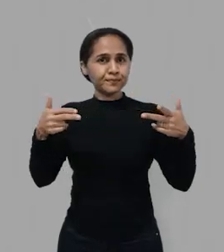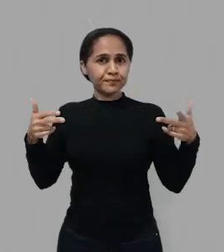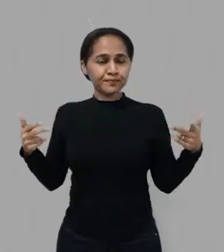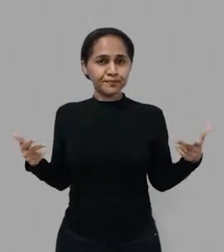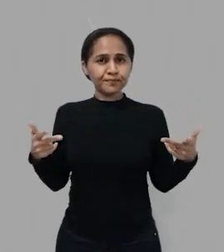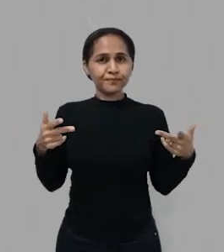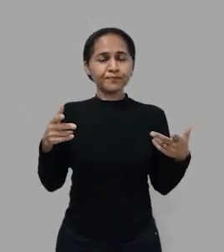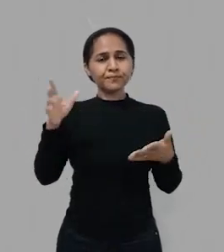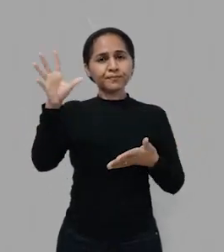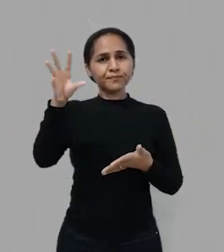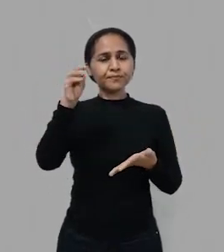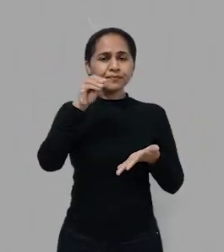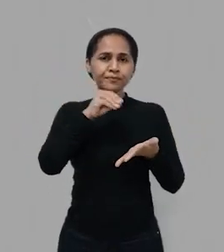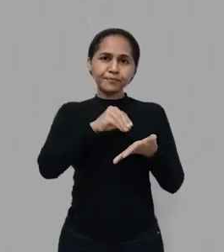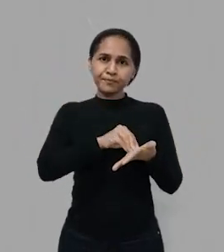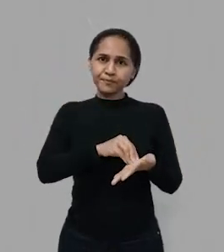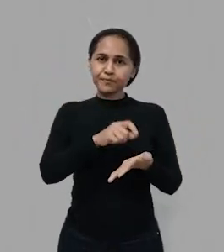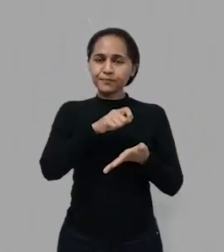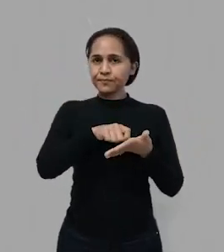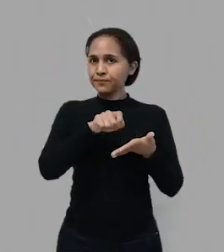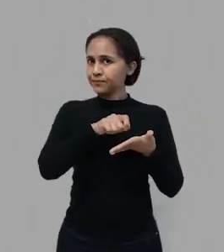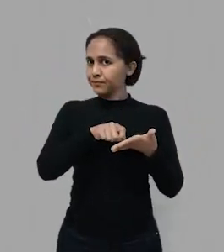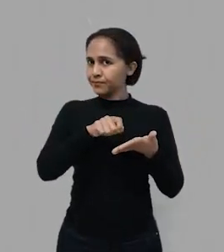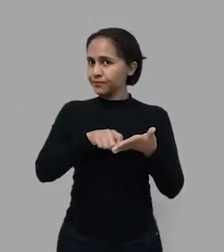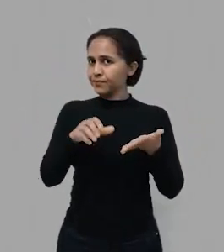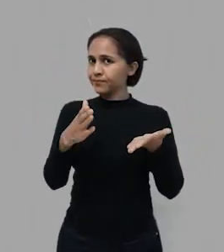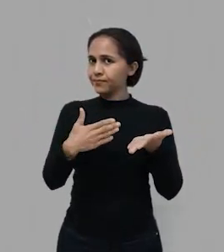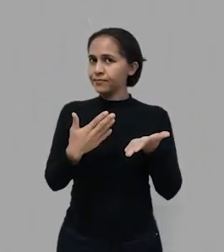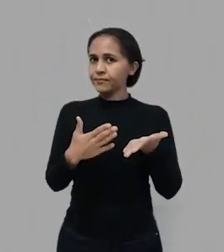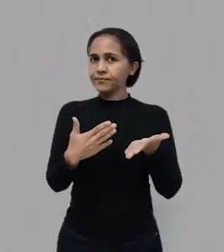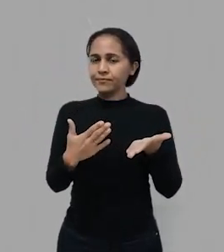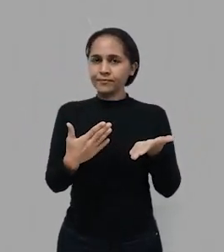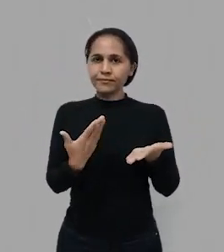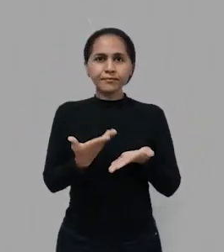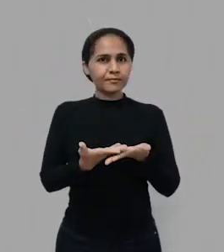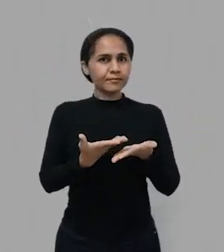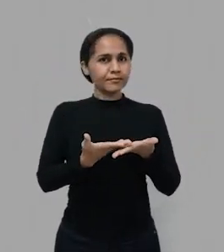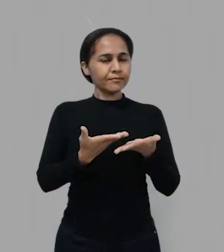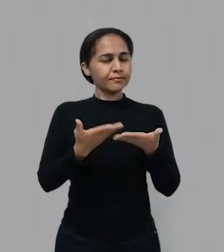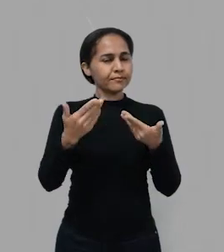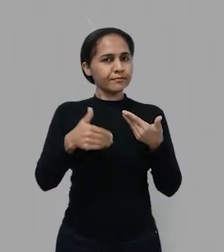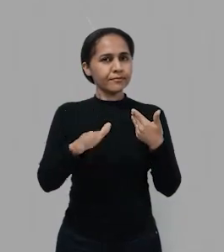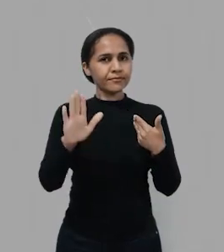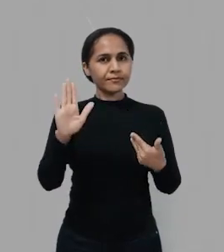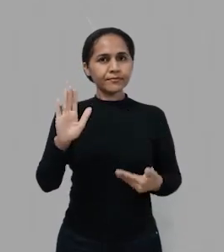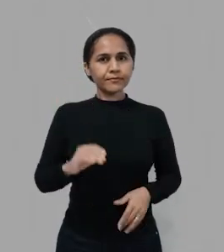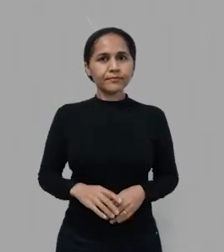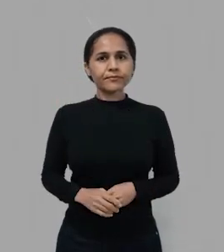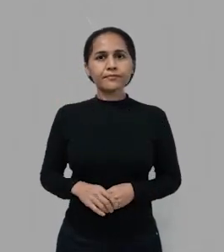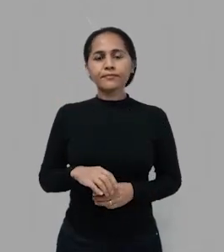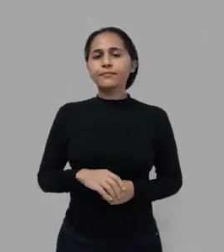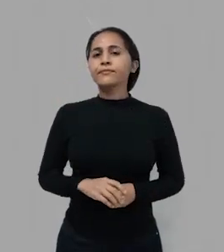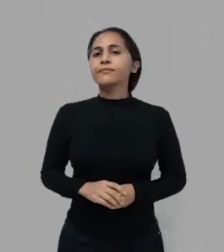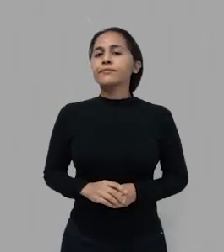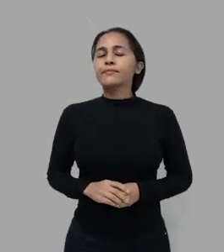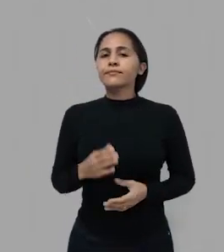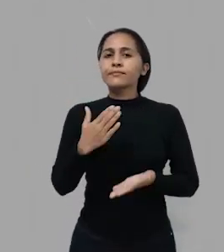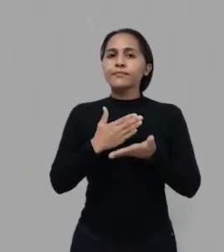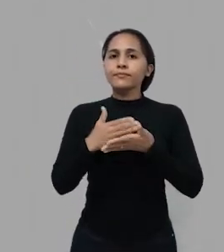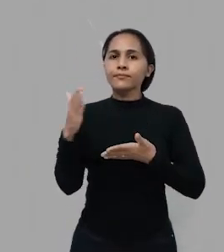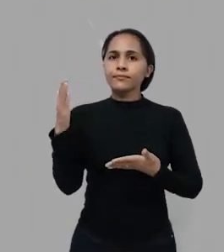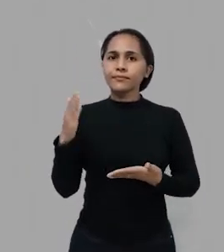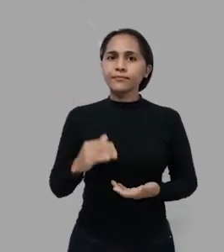reações. Você vai passar essas informações para o seu caderno e aí você vai continuar os seus estudos. Tudo bem? Vamos